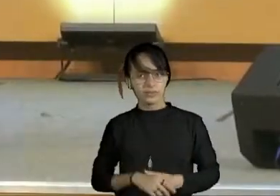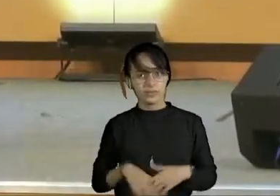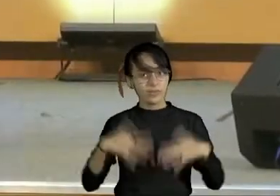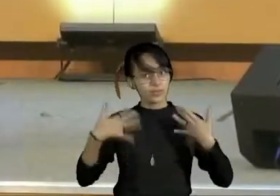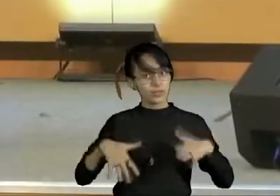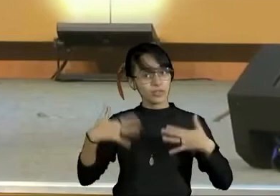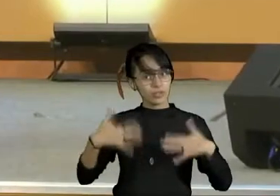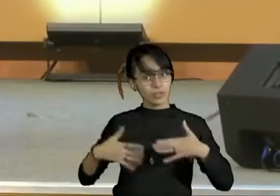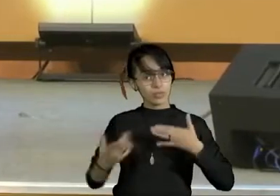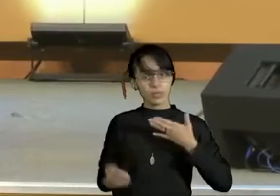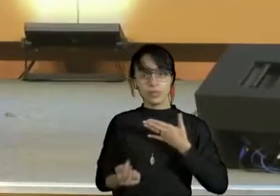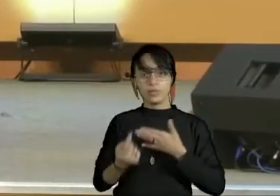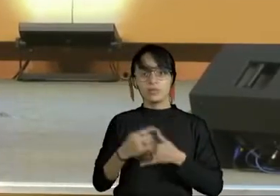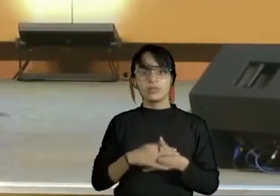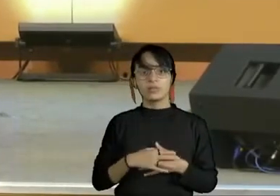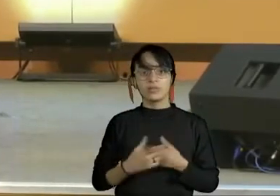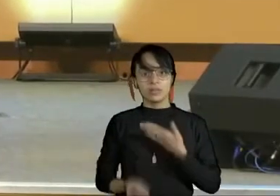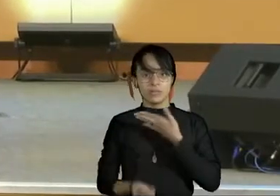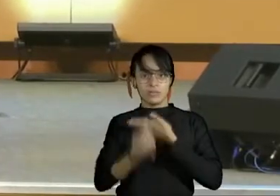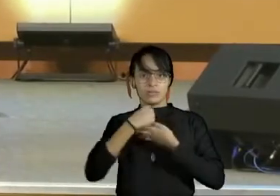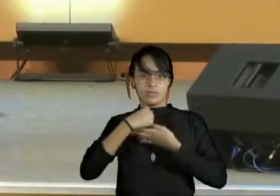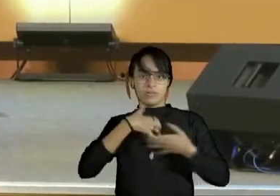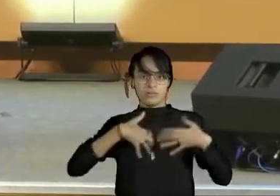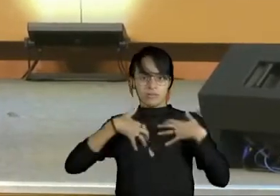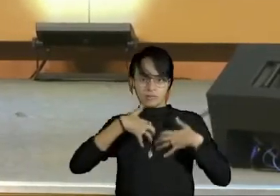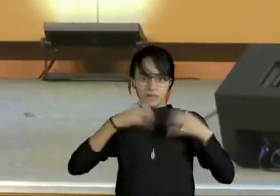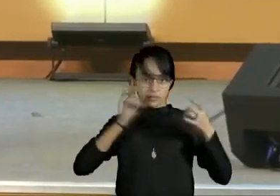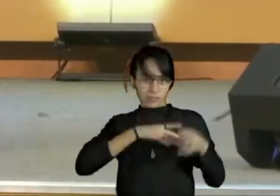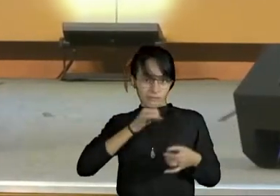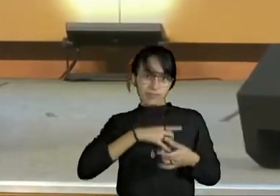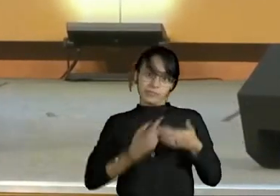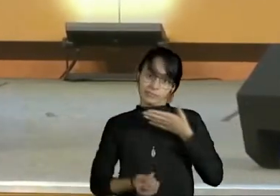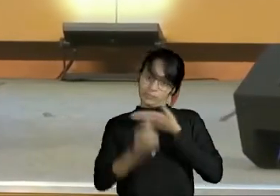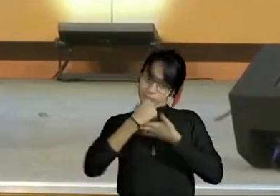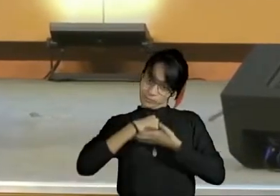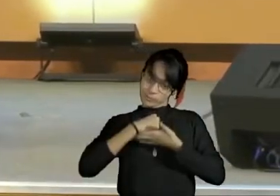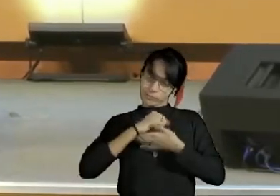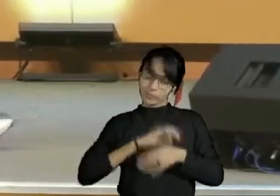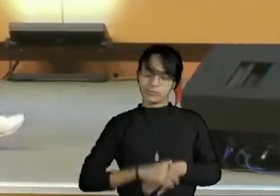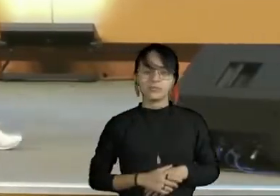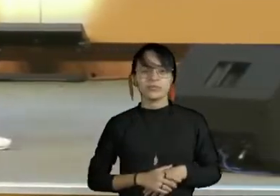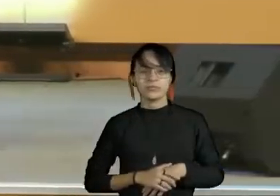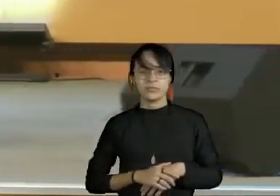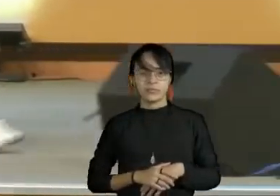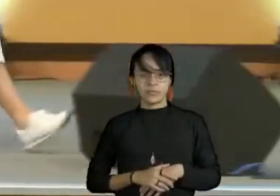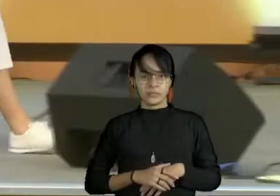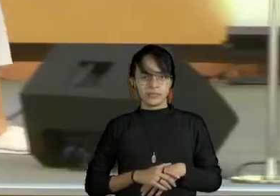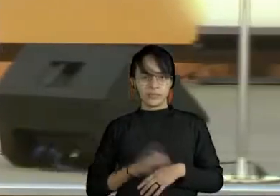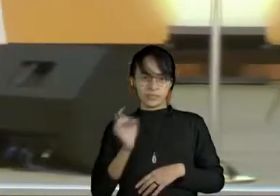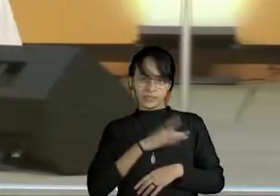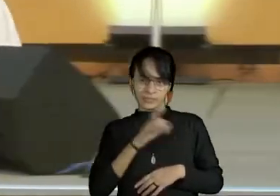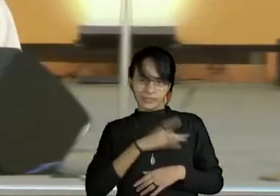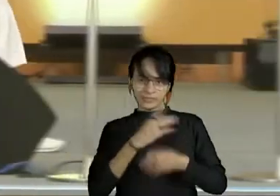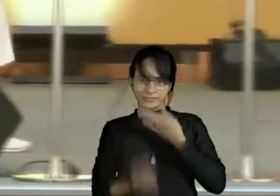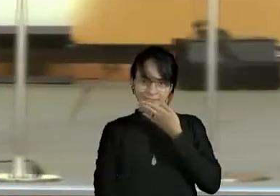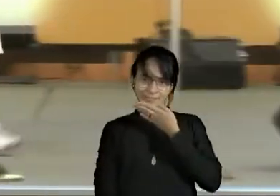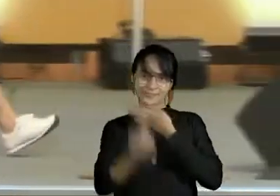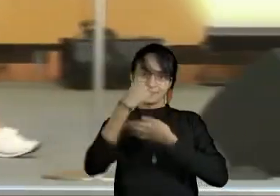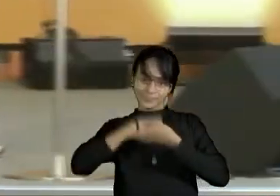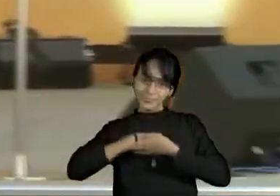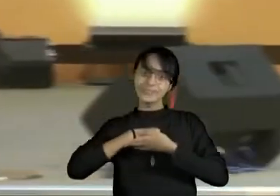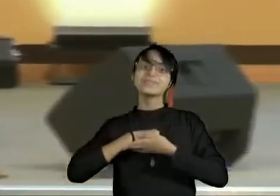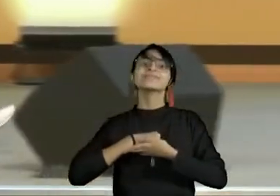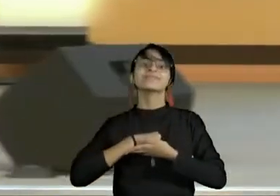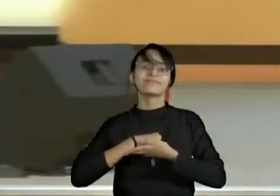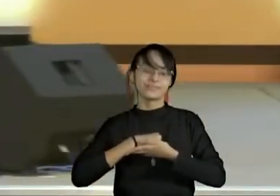está lá dentro. A angústia está lá dentro. O medo está lá dentro. O temor está lá dentro. O receio